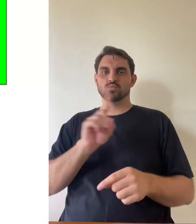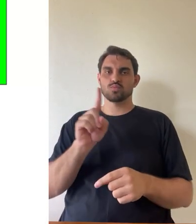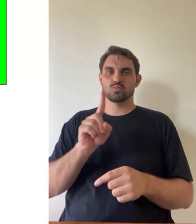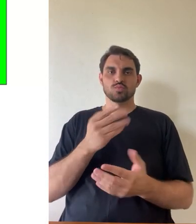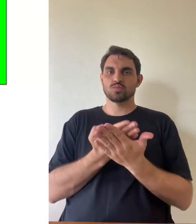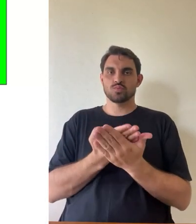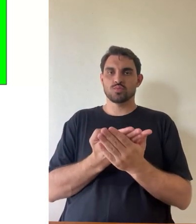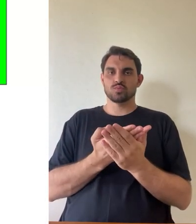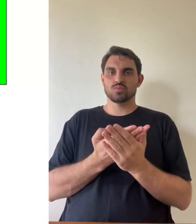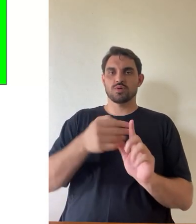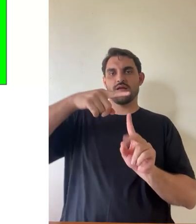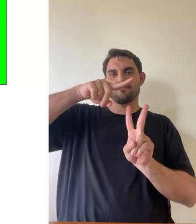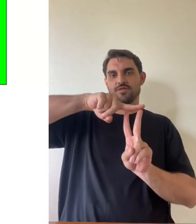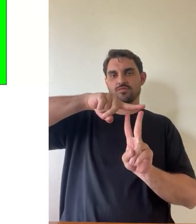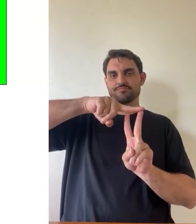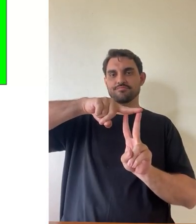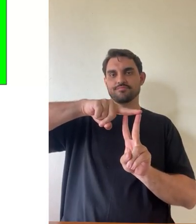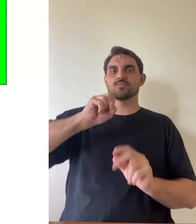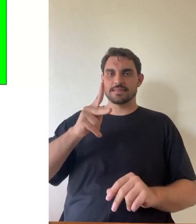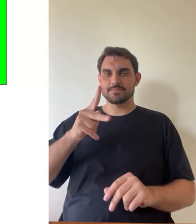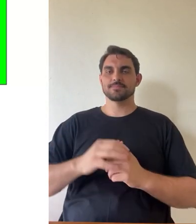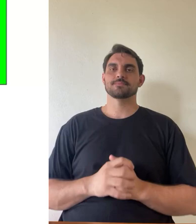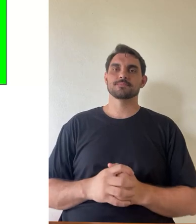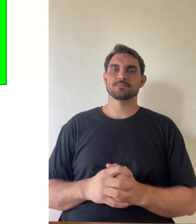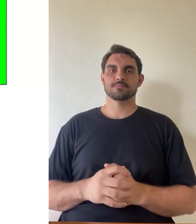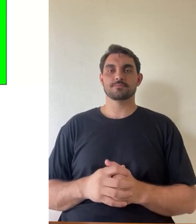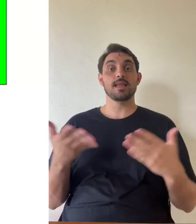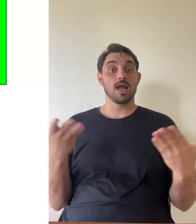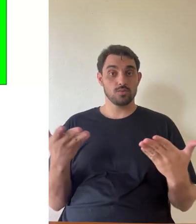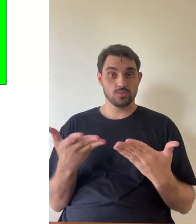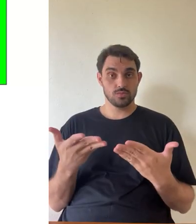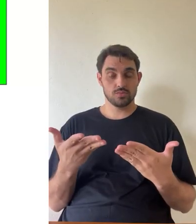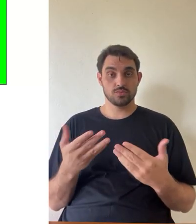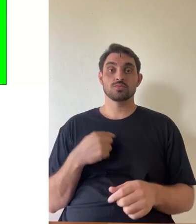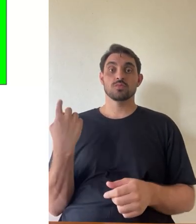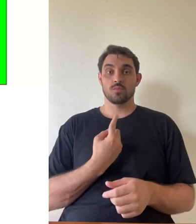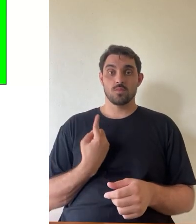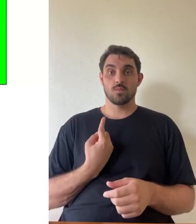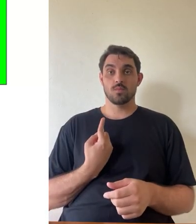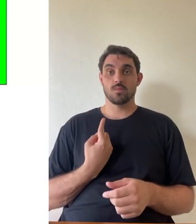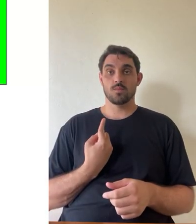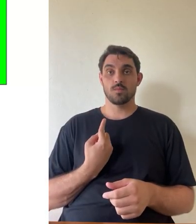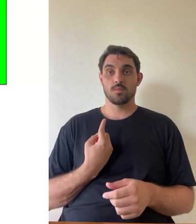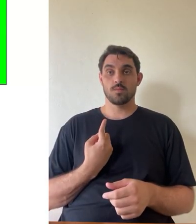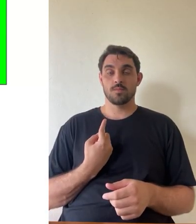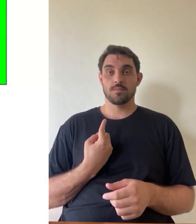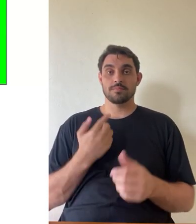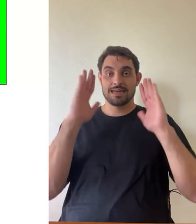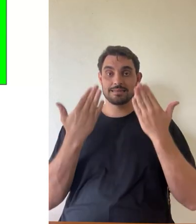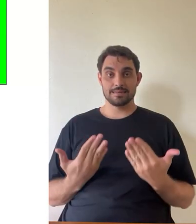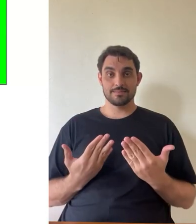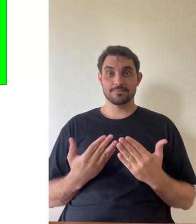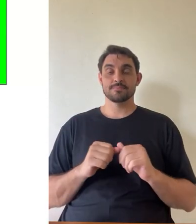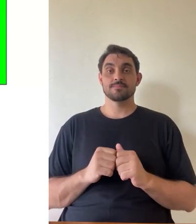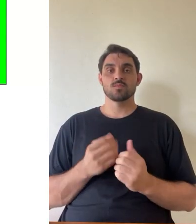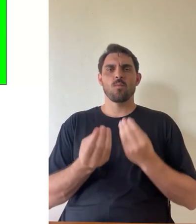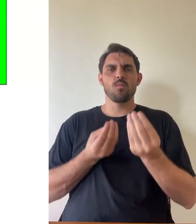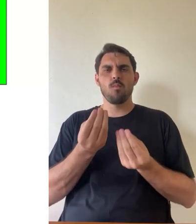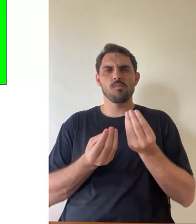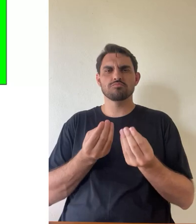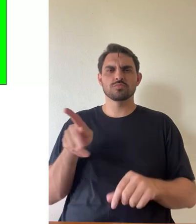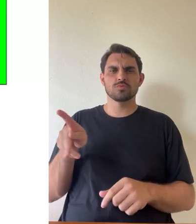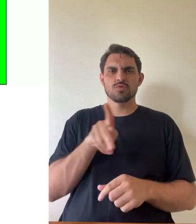em vetores, ok? Bom, agora nós vamos verificar como que seria o